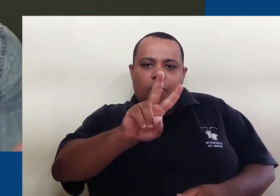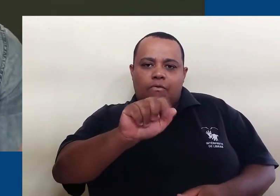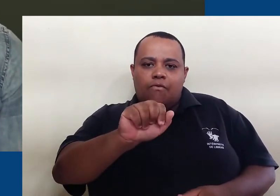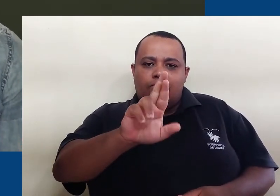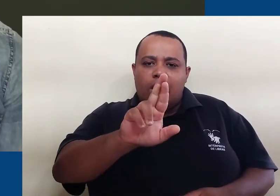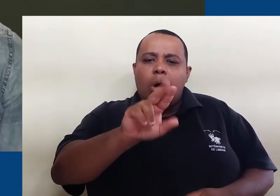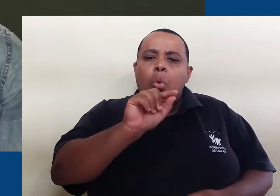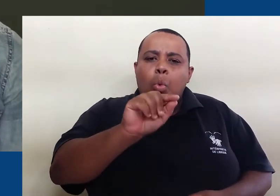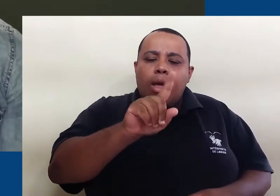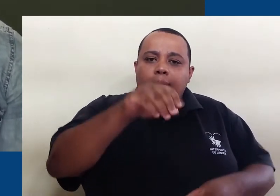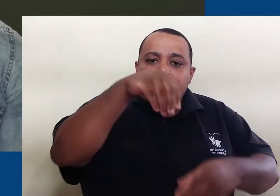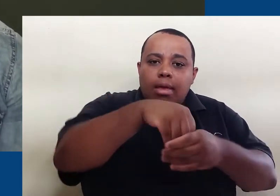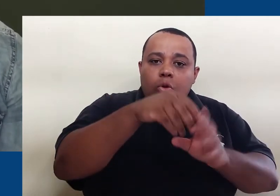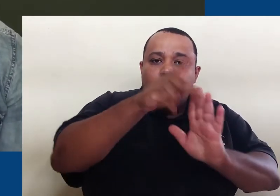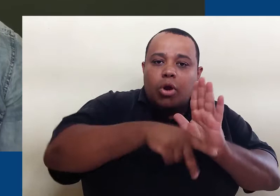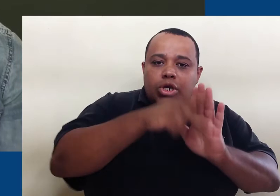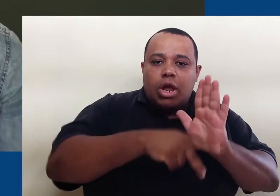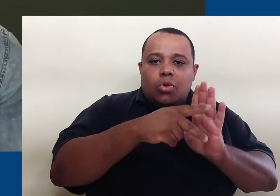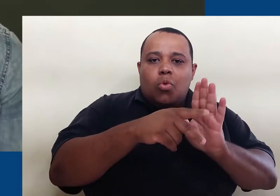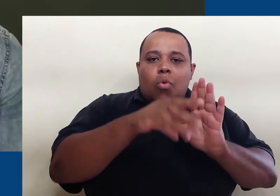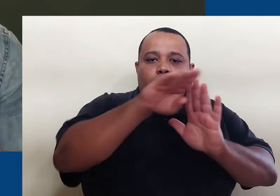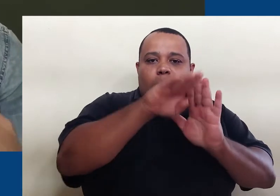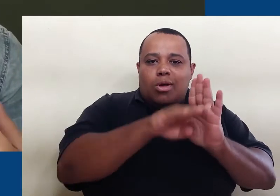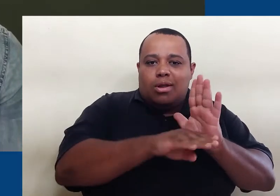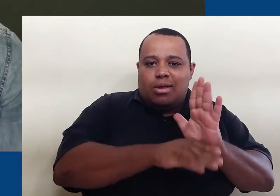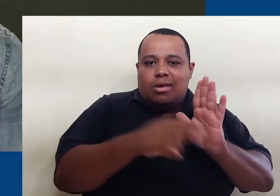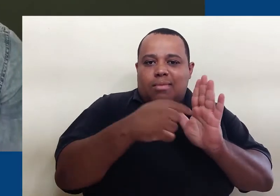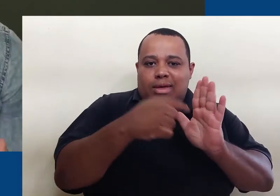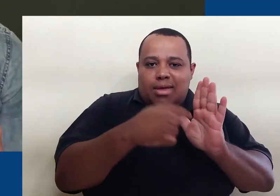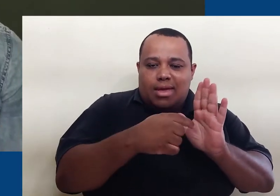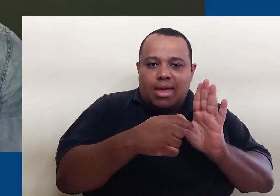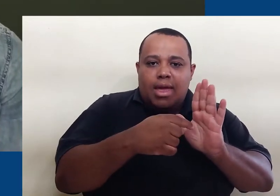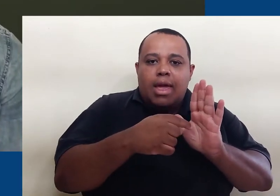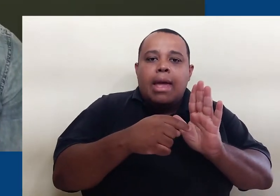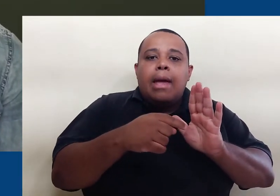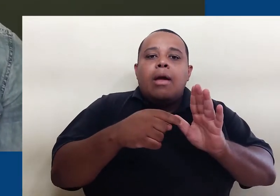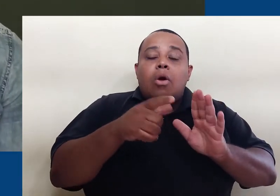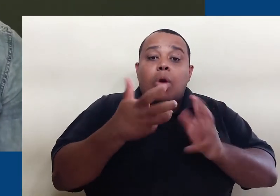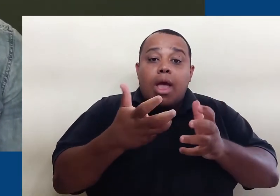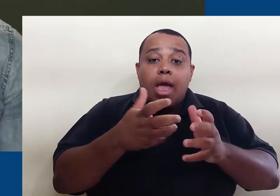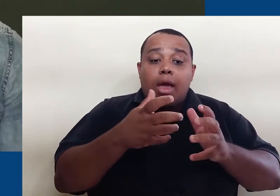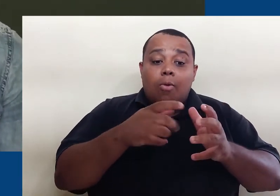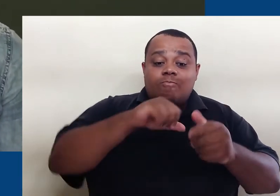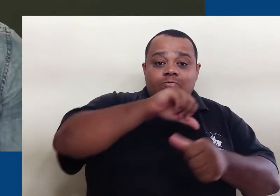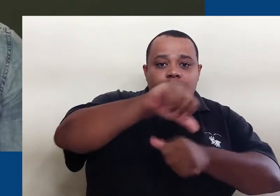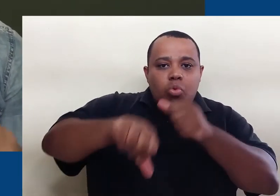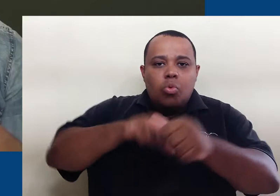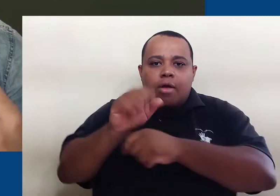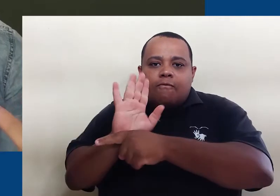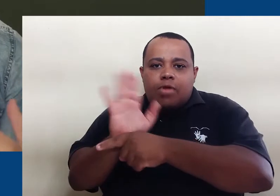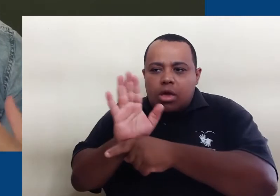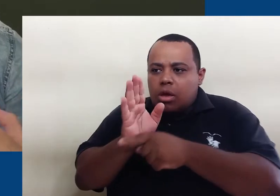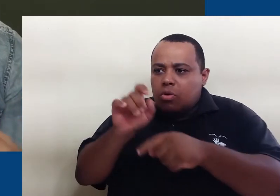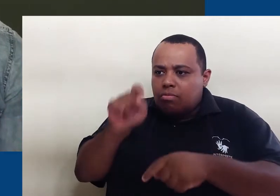renderização, exportar, é a mesma coisa que se eu estivesse dizendo salvar o vídeo. Mas por que que a gente não usa a palavra salvar nesses programas?